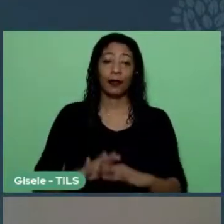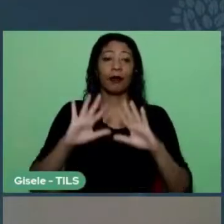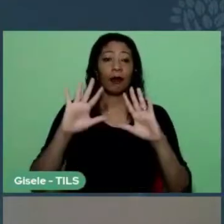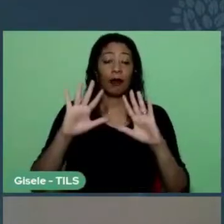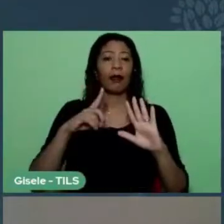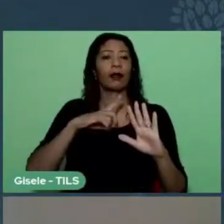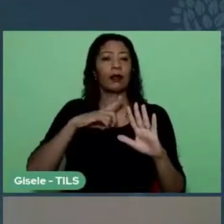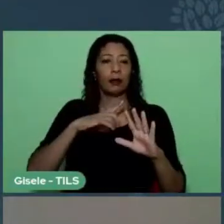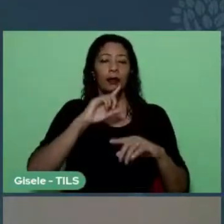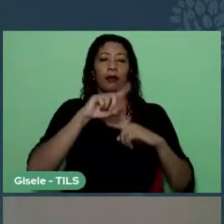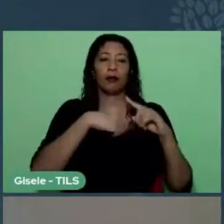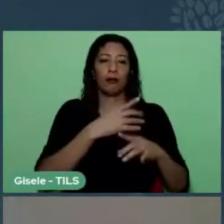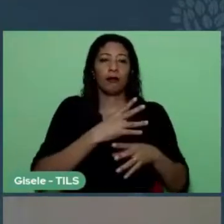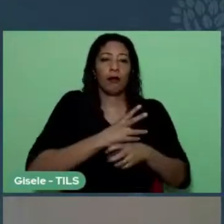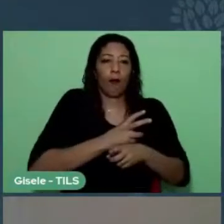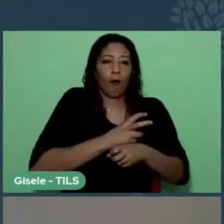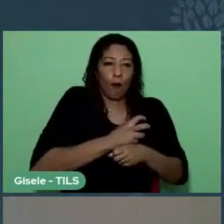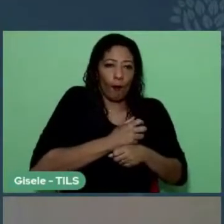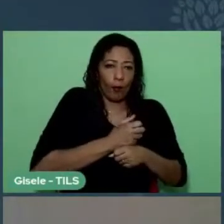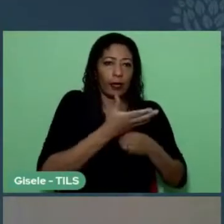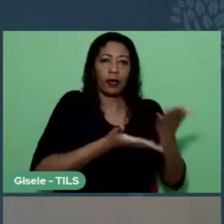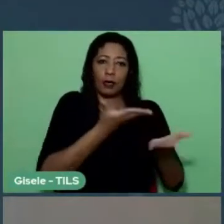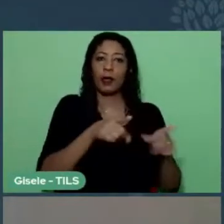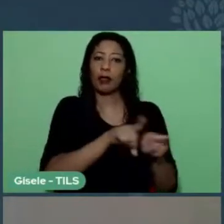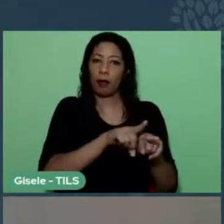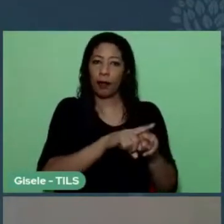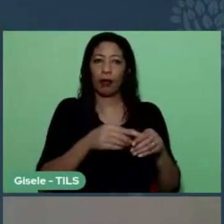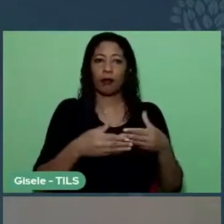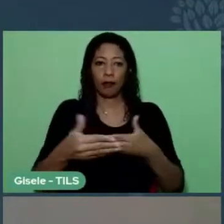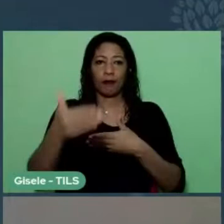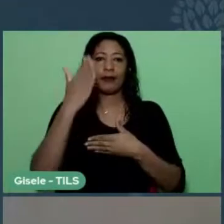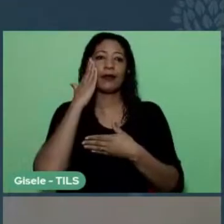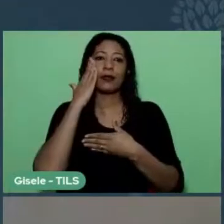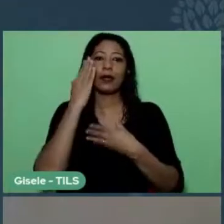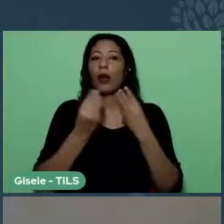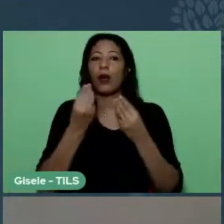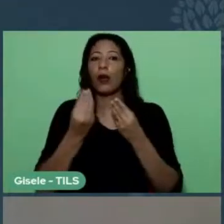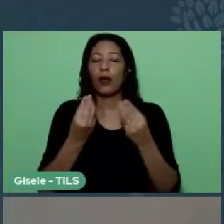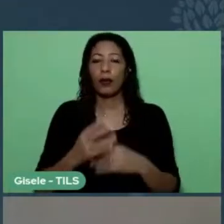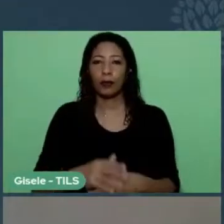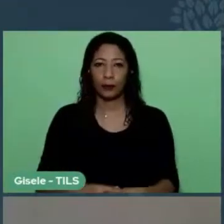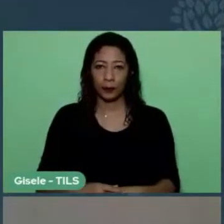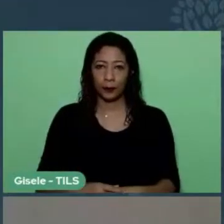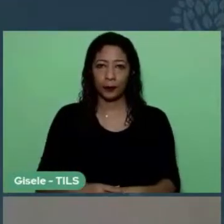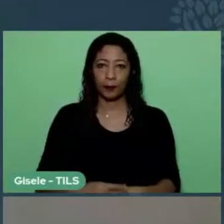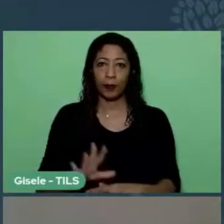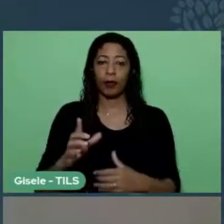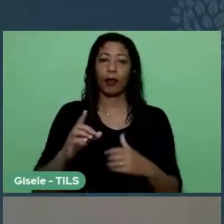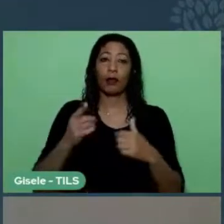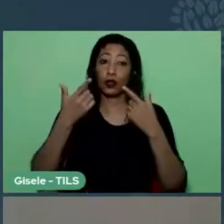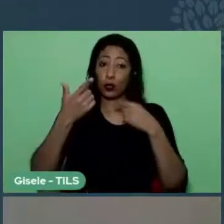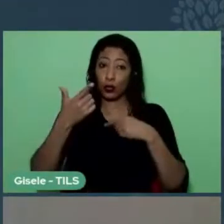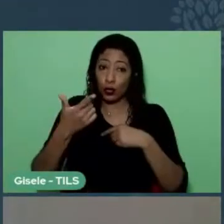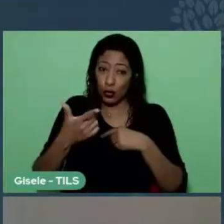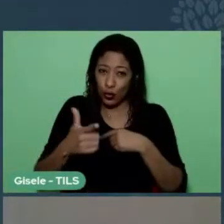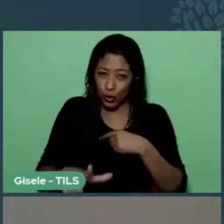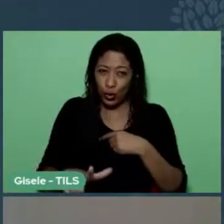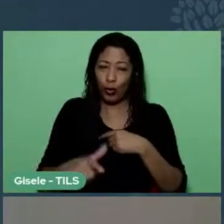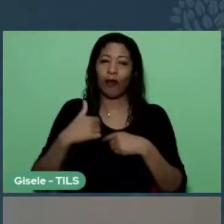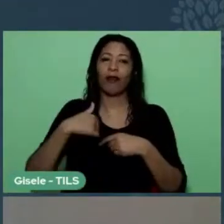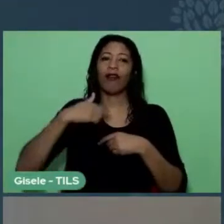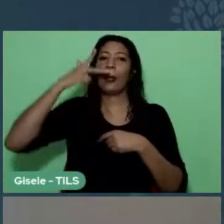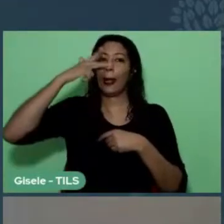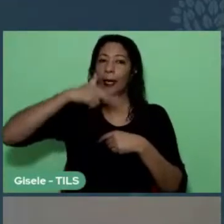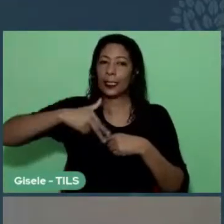a broncoconstricção e a gente vai ver como é que a gente faz isso. Por isso, de novo, vou ser um pouquinho aqui insistente